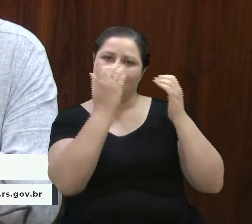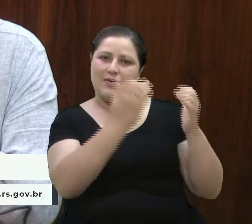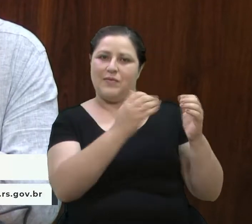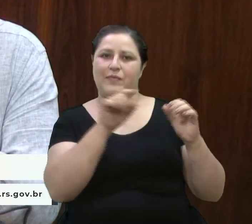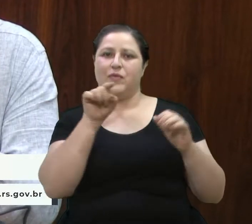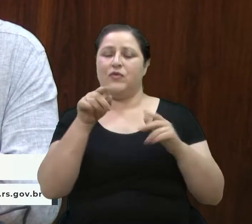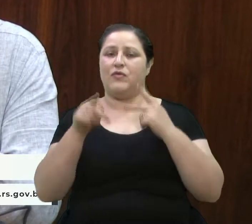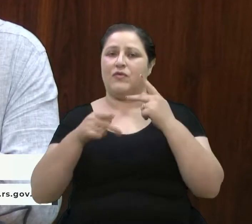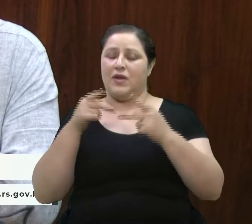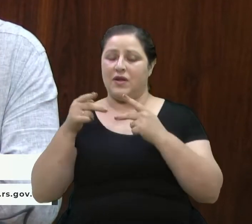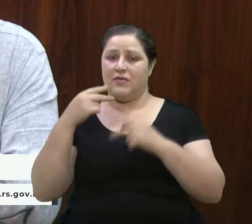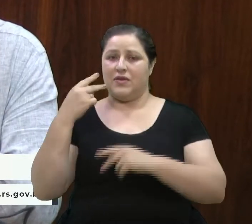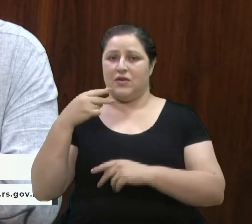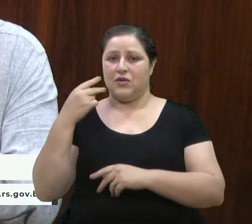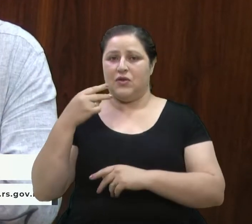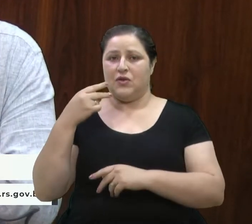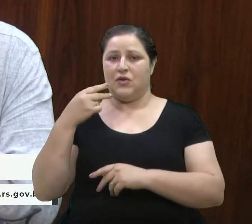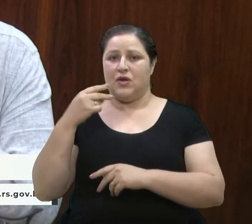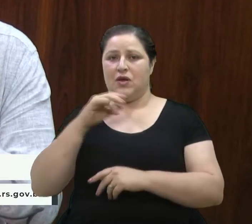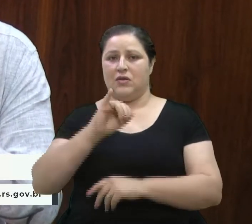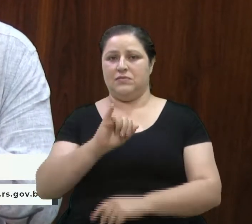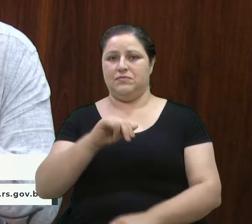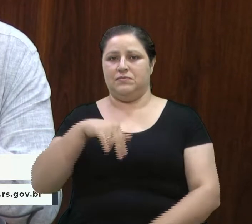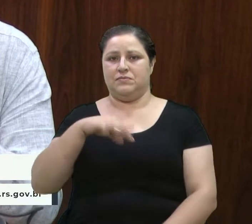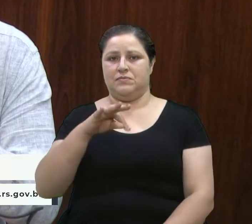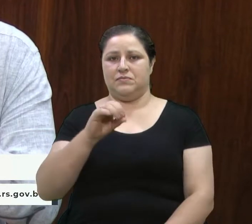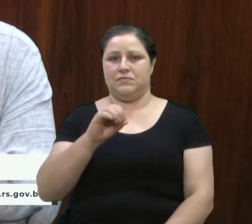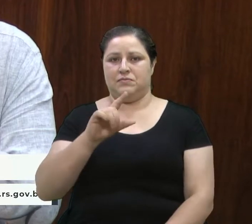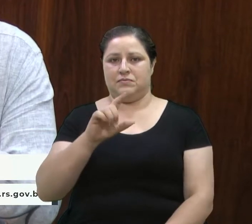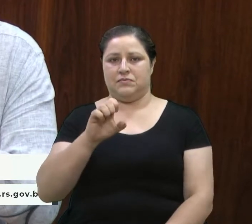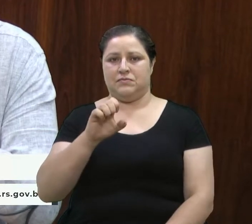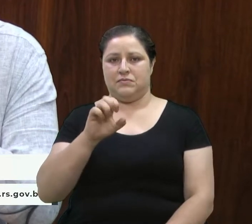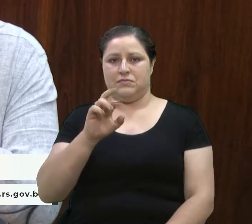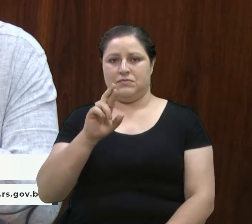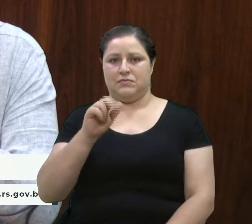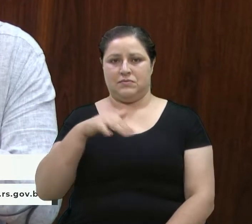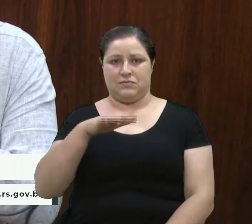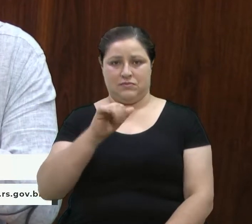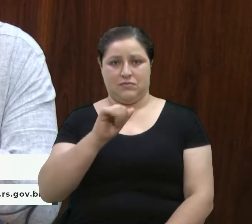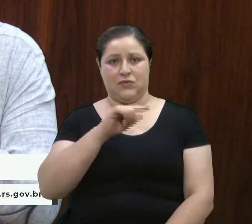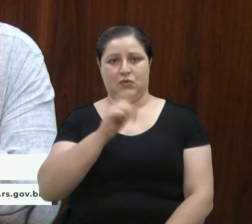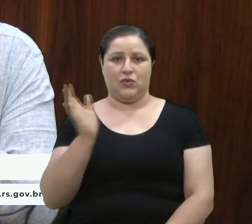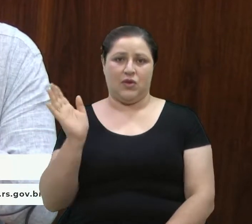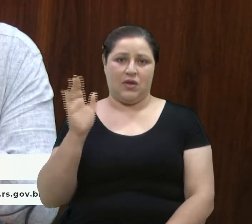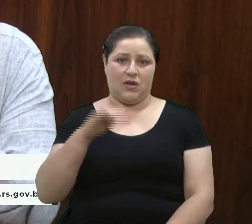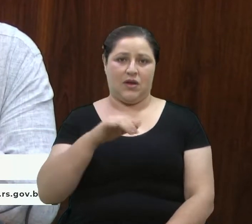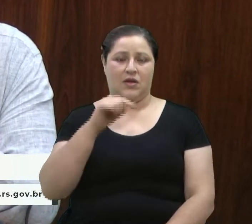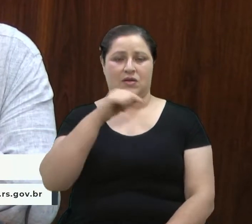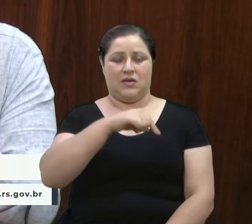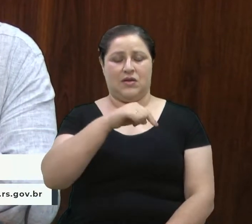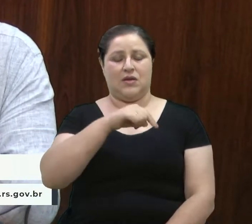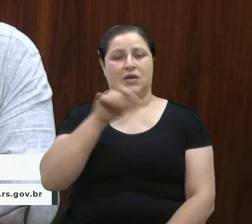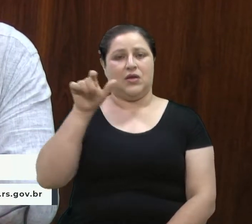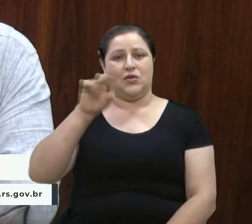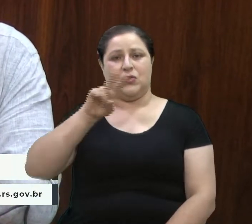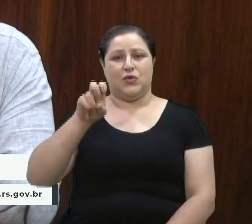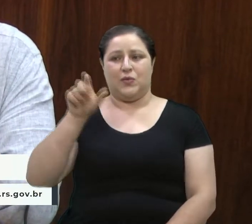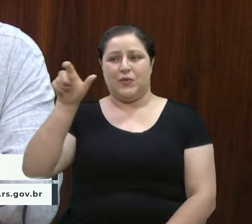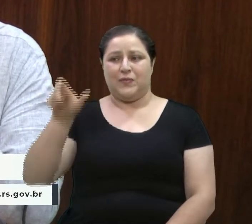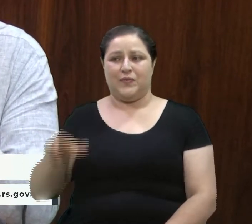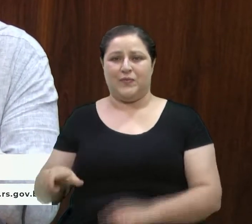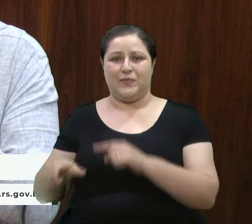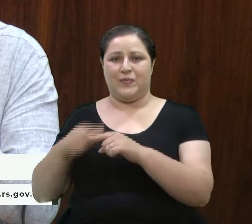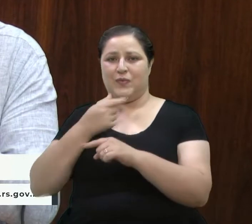o senhor cita, é fundamental a gente trazer para essa Casa Legislativa o que aconteceu no Rio de Janeiro com Moisés, o congolês, que foi também um caso